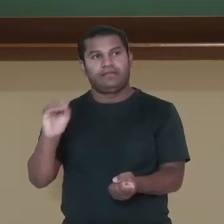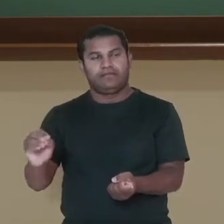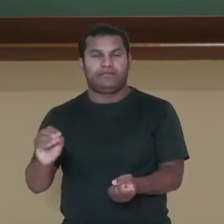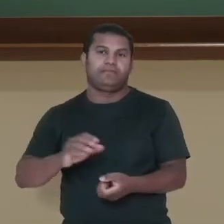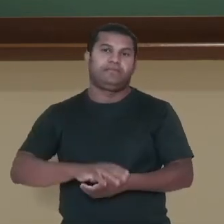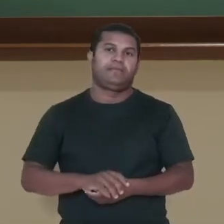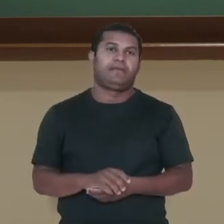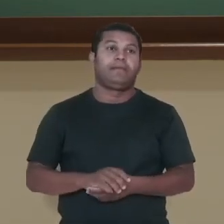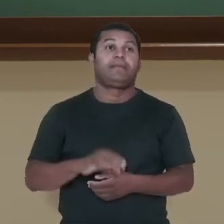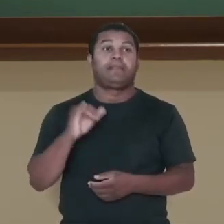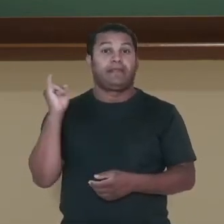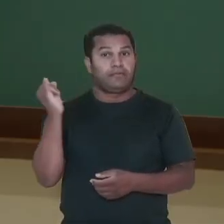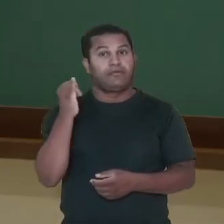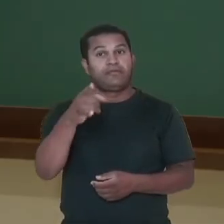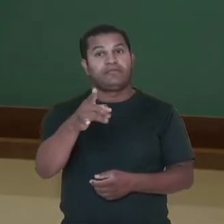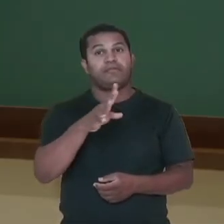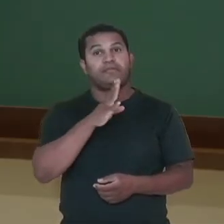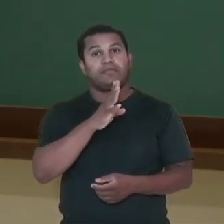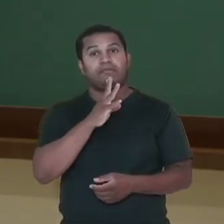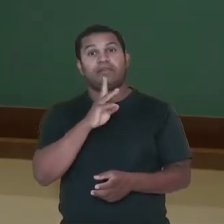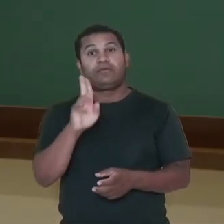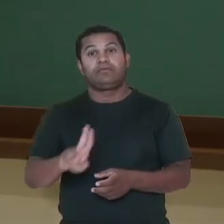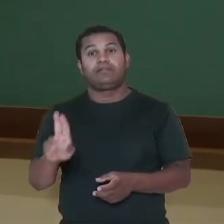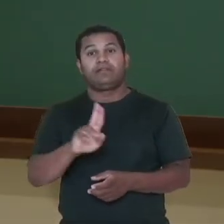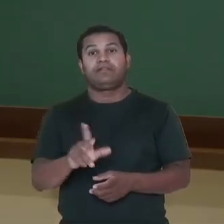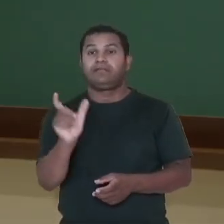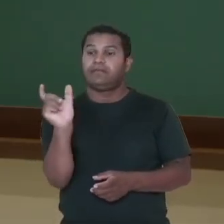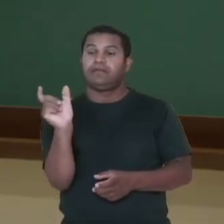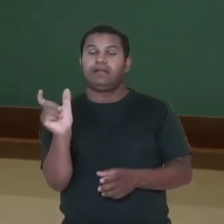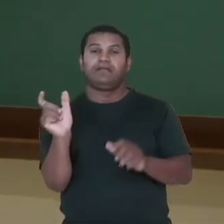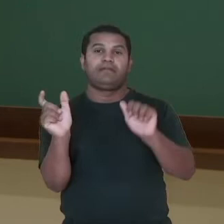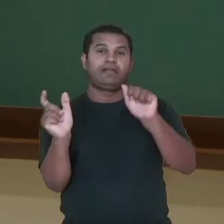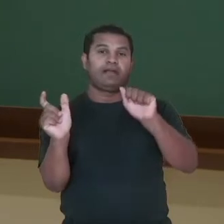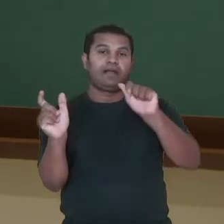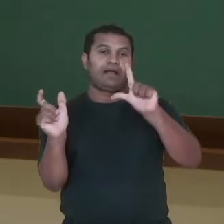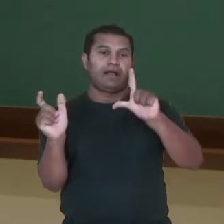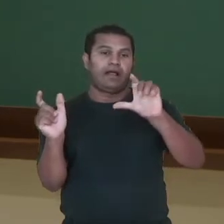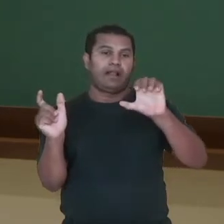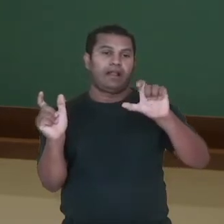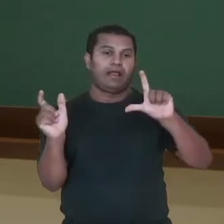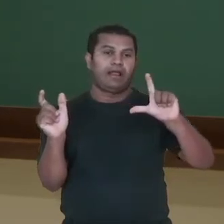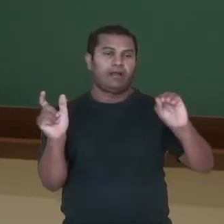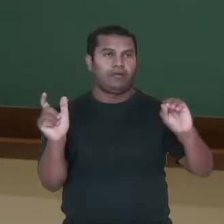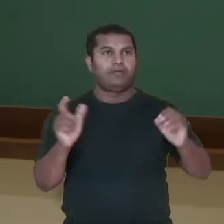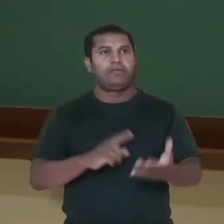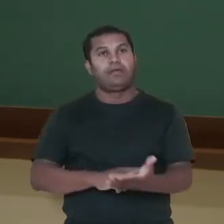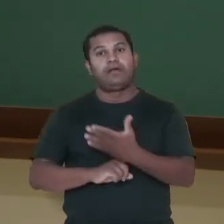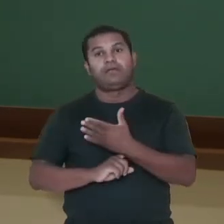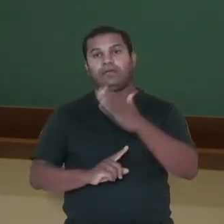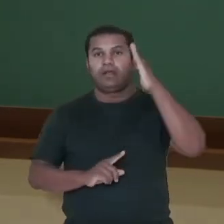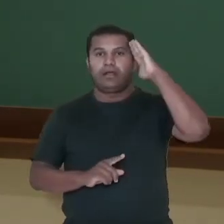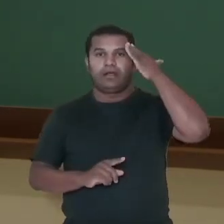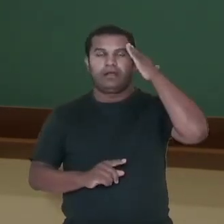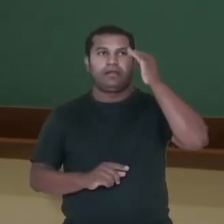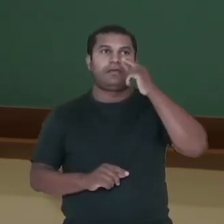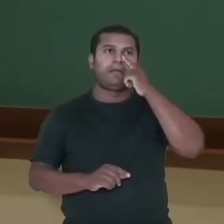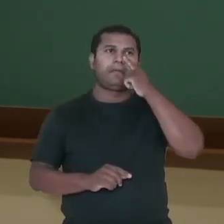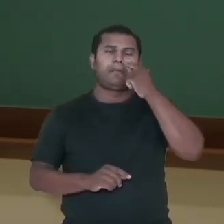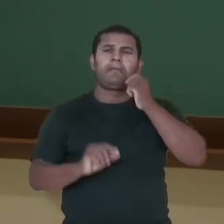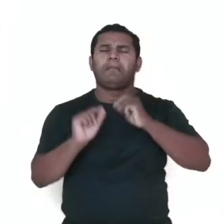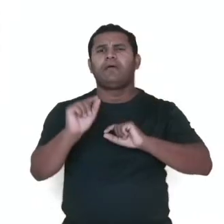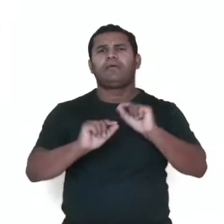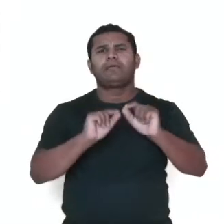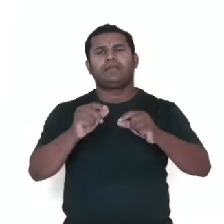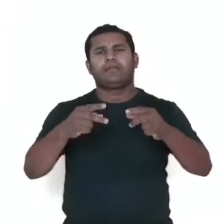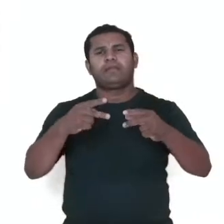mesmo gene, tá? Como nós vimos ali no slide anterior. O que é um homozigoto? Beleza, o que é um homozigoto? É aquele que vai